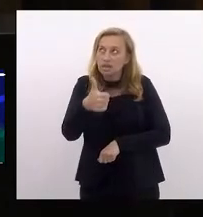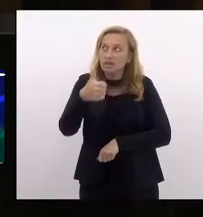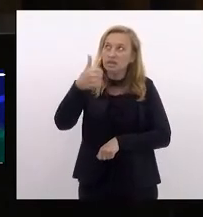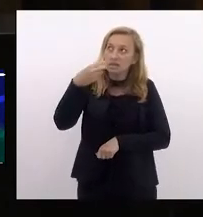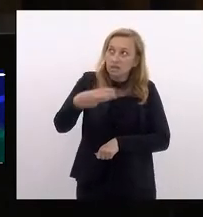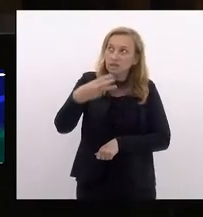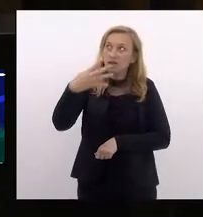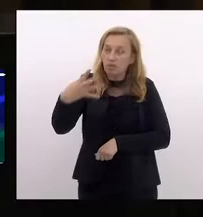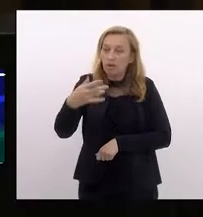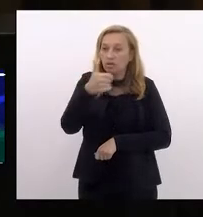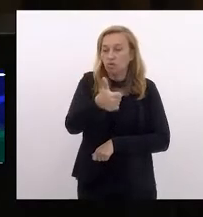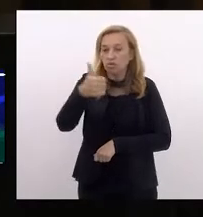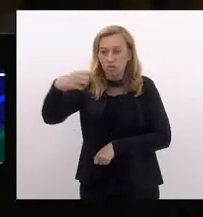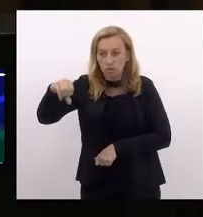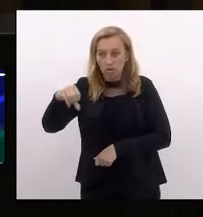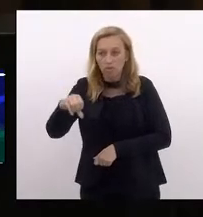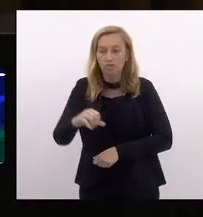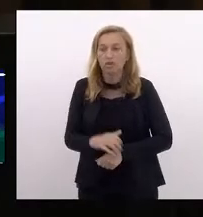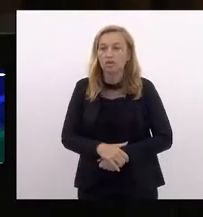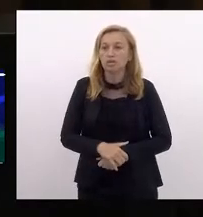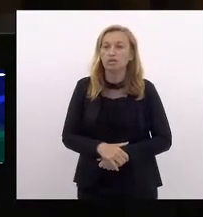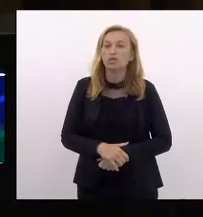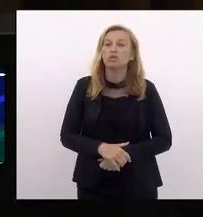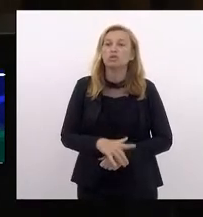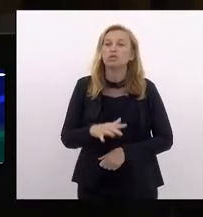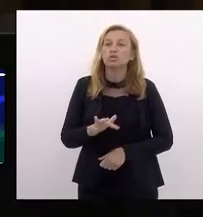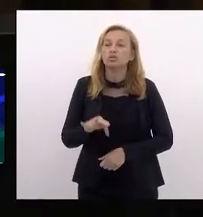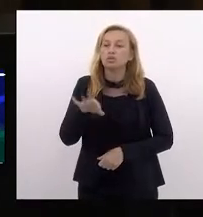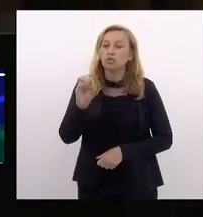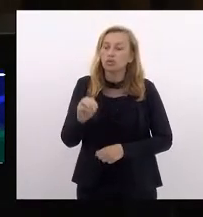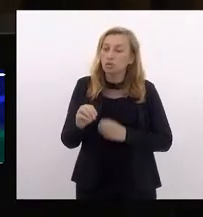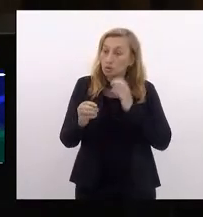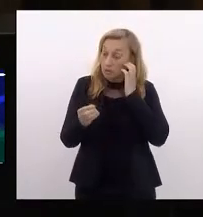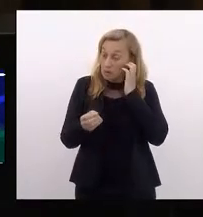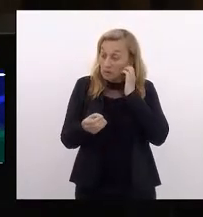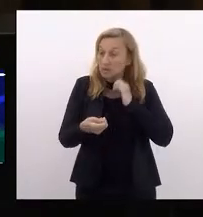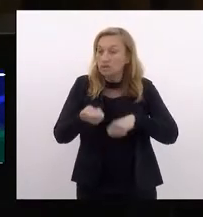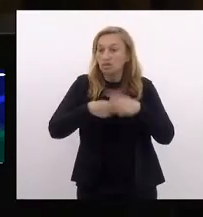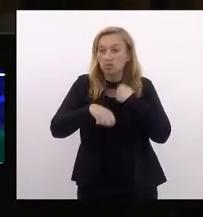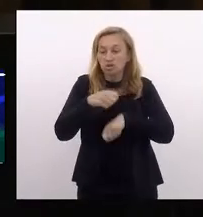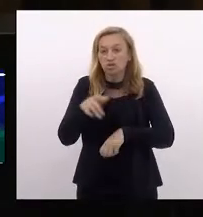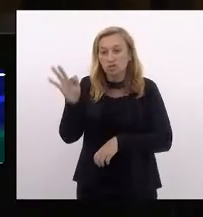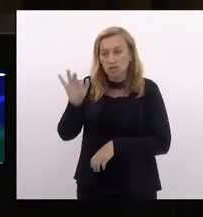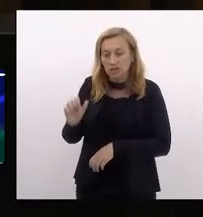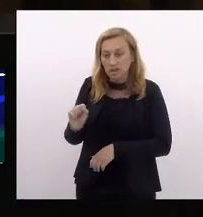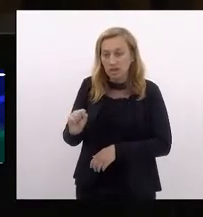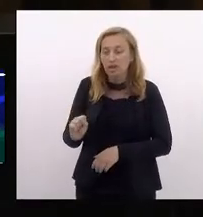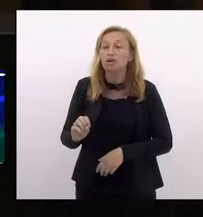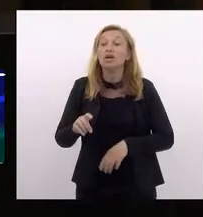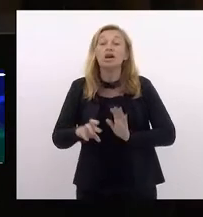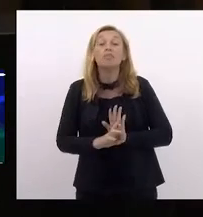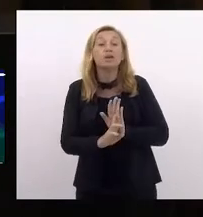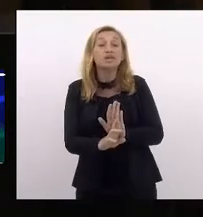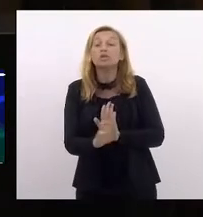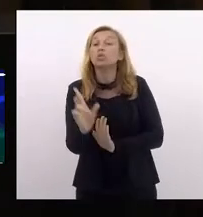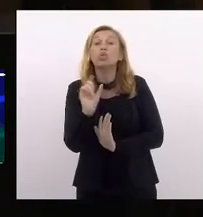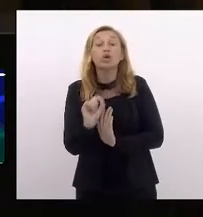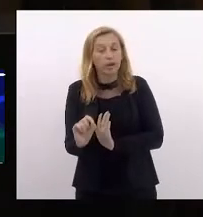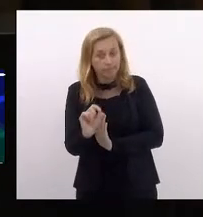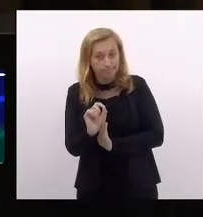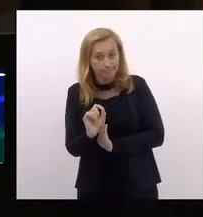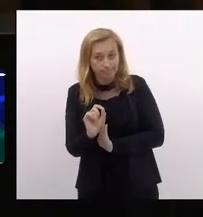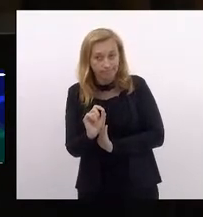134 de 2009 destino Bom dia administração fazendária isso representa